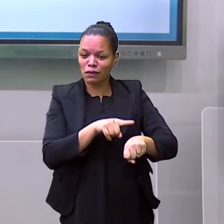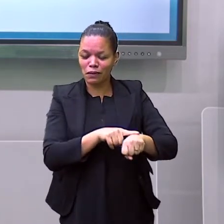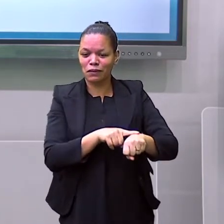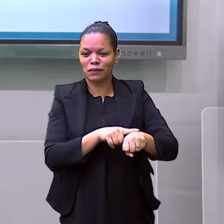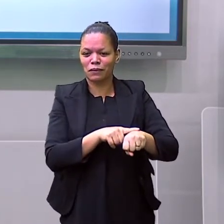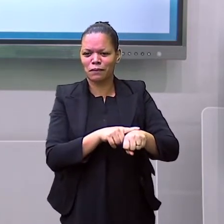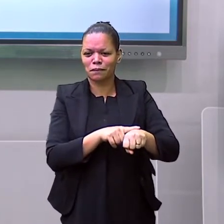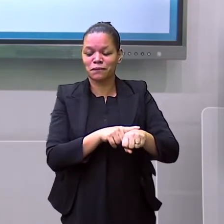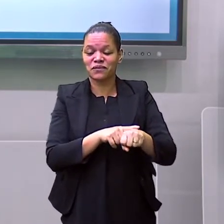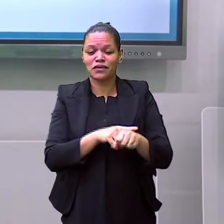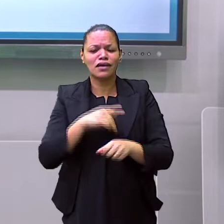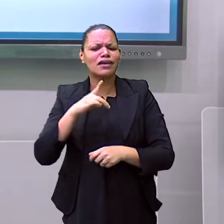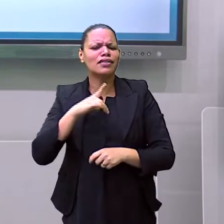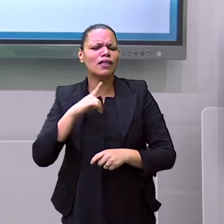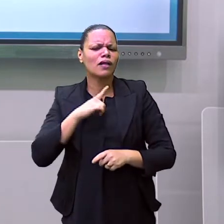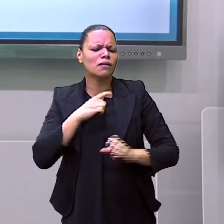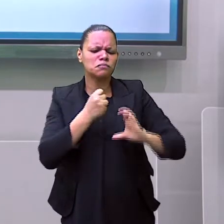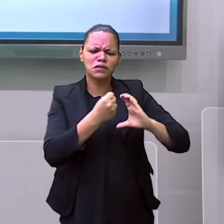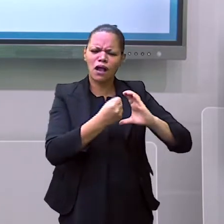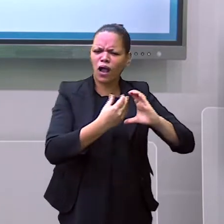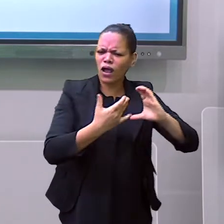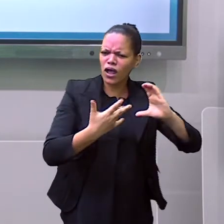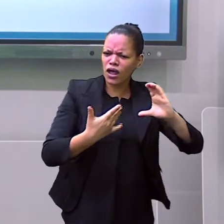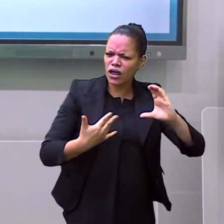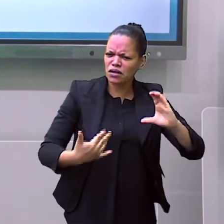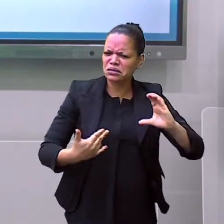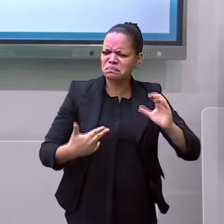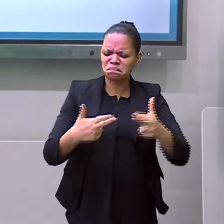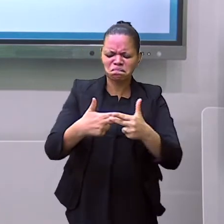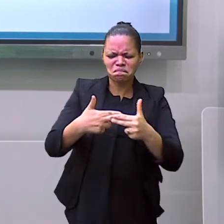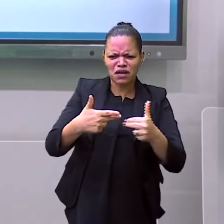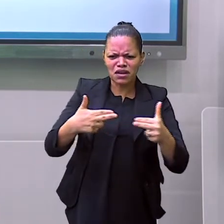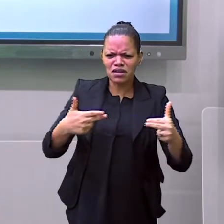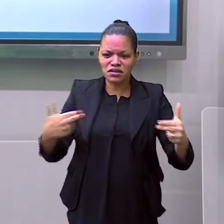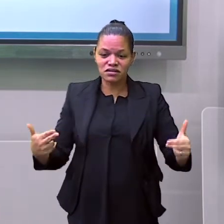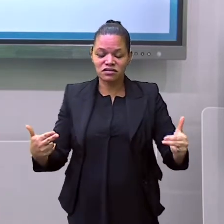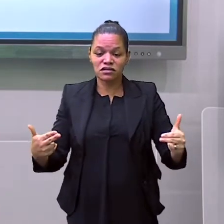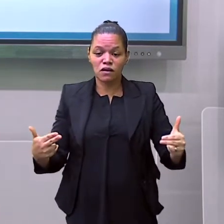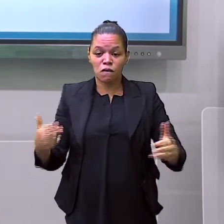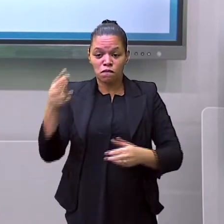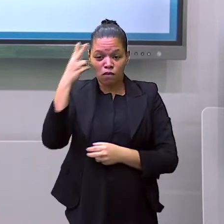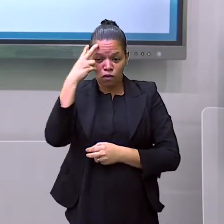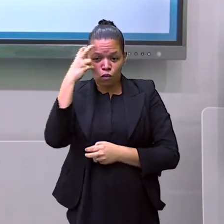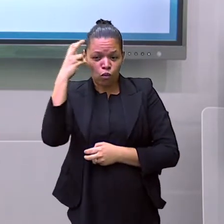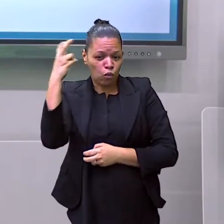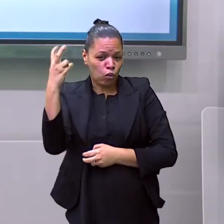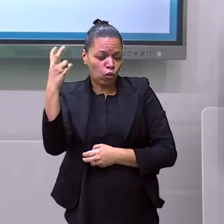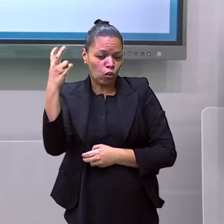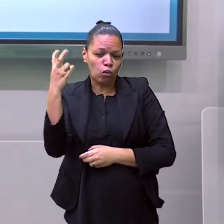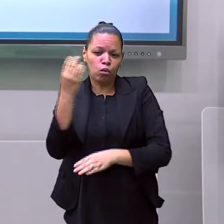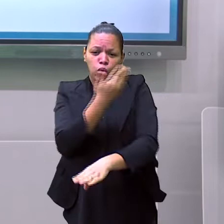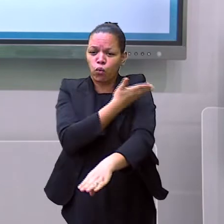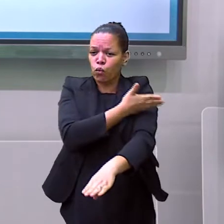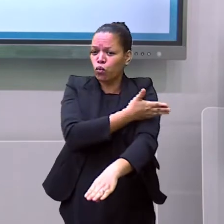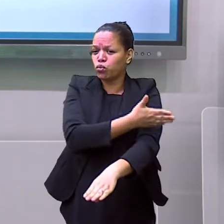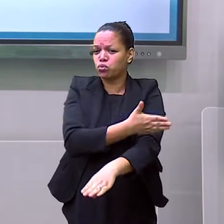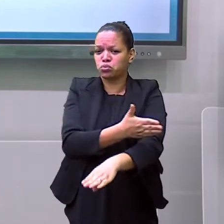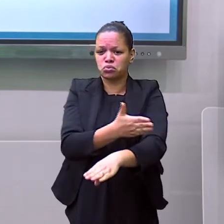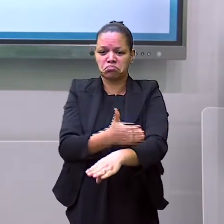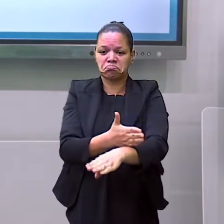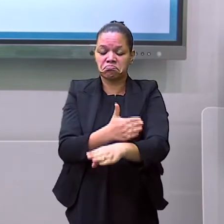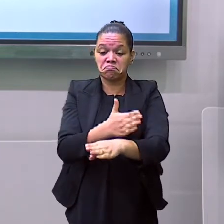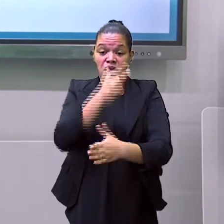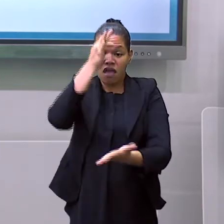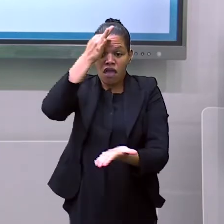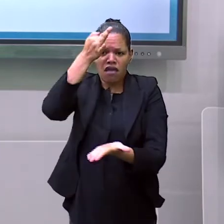varia de acordo com a crença, a cultura e os costumes de cada povo. Os cristãos, por exemplo, eles datam